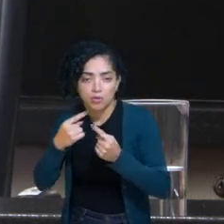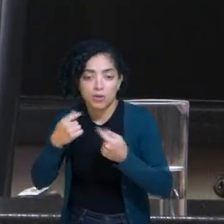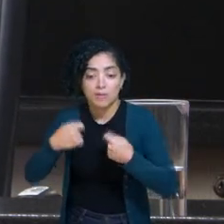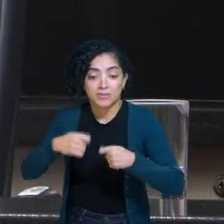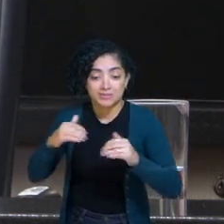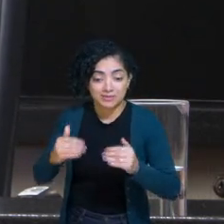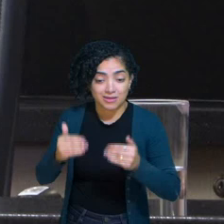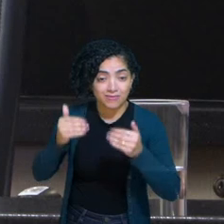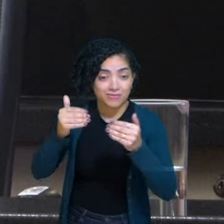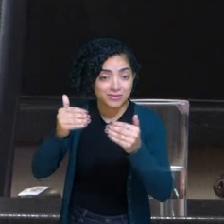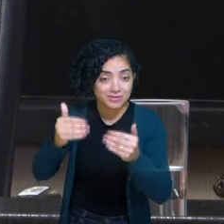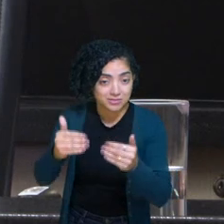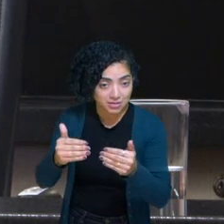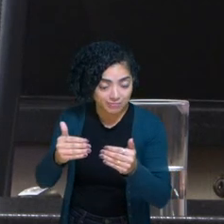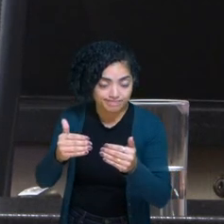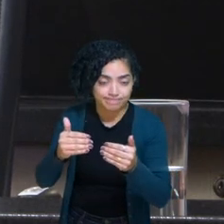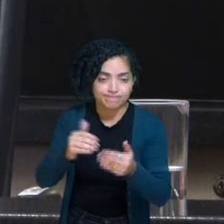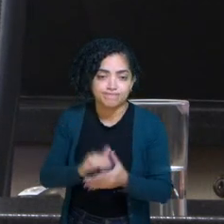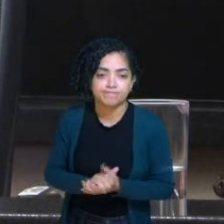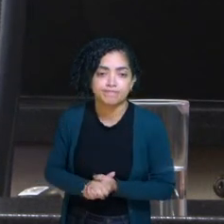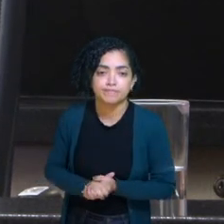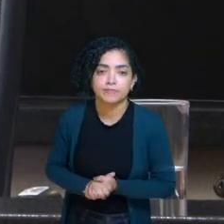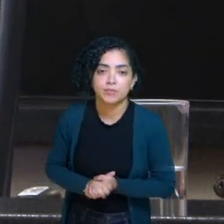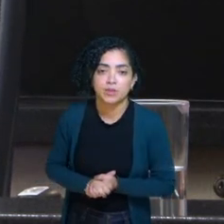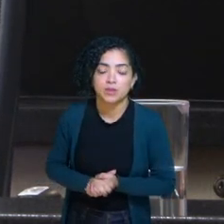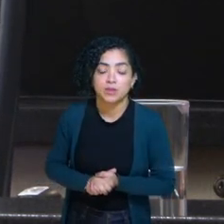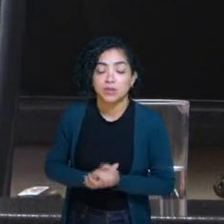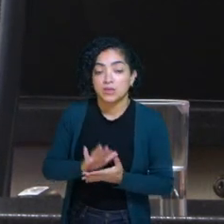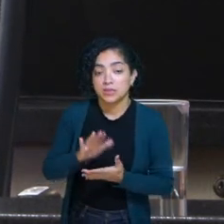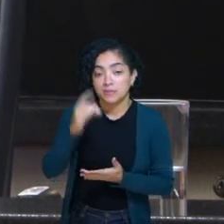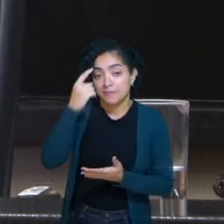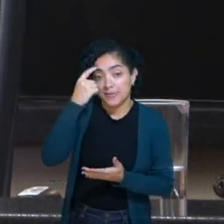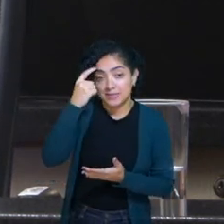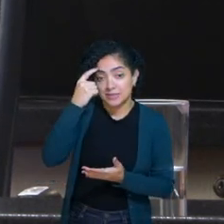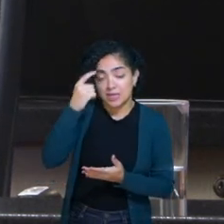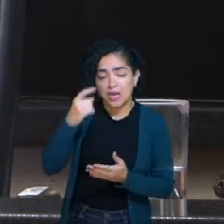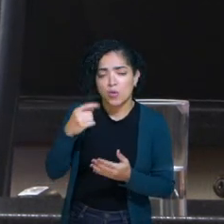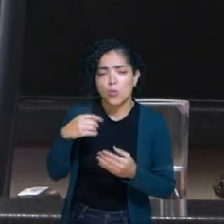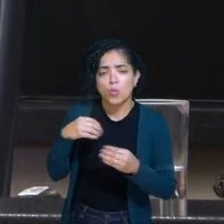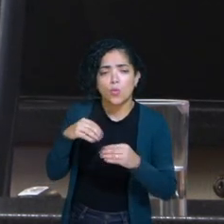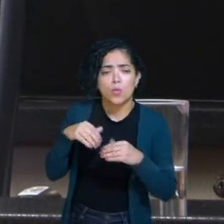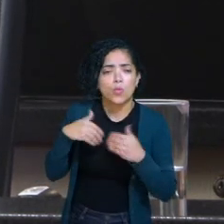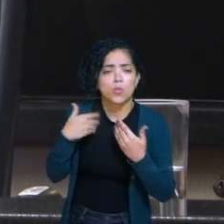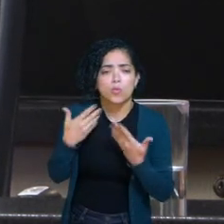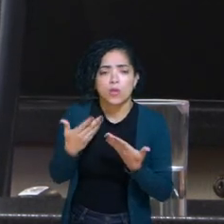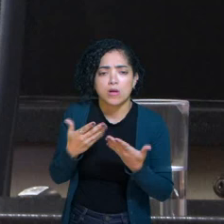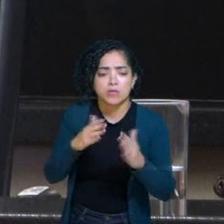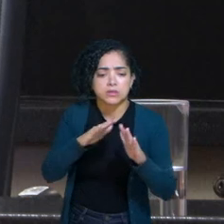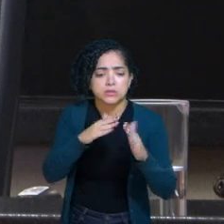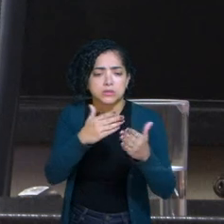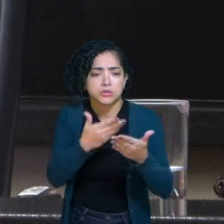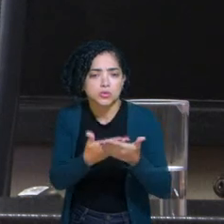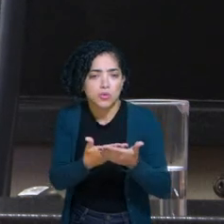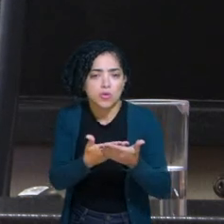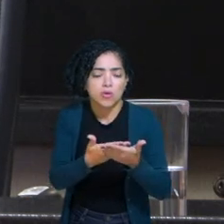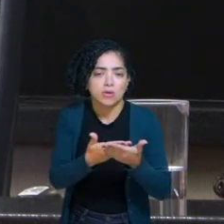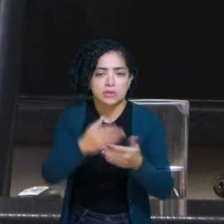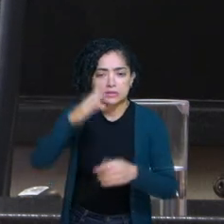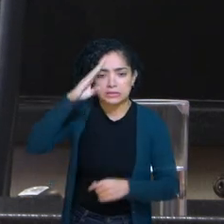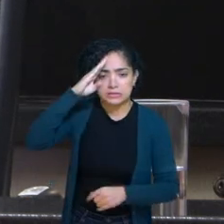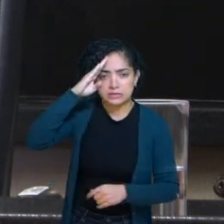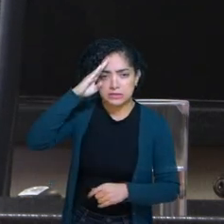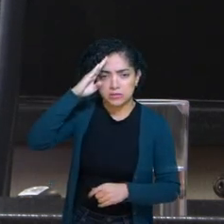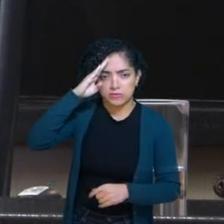avançar nessa direção precisamos pensar por exemplo Qual é o efeito das escolas cívico-militares sobre